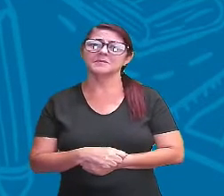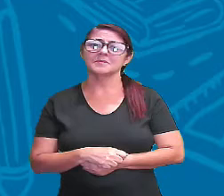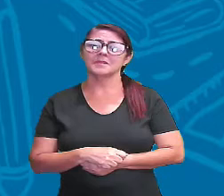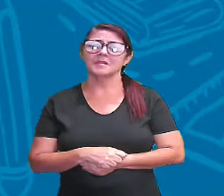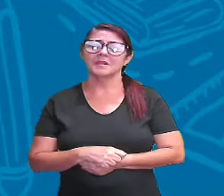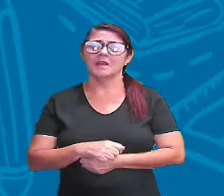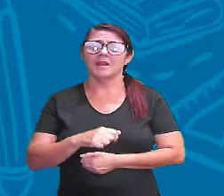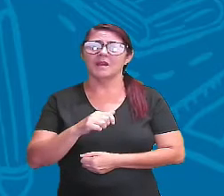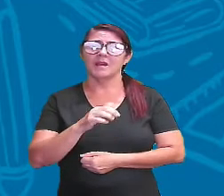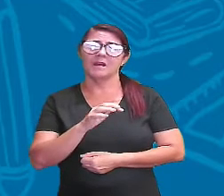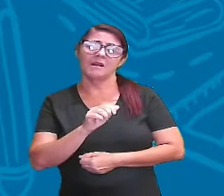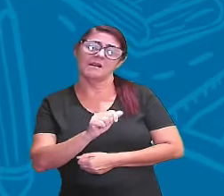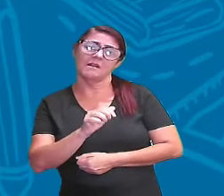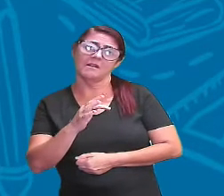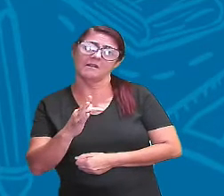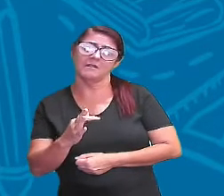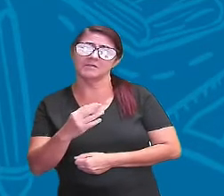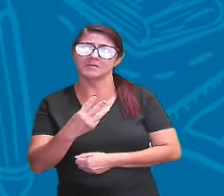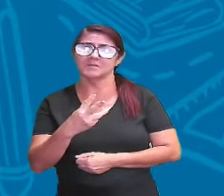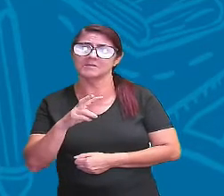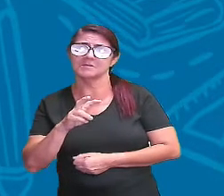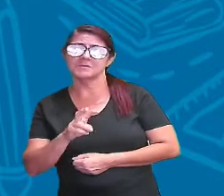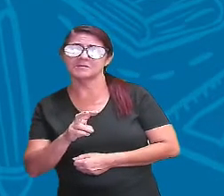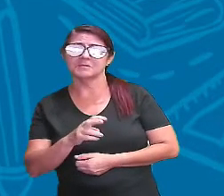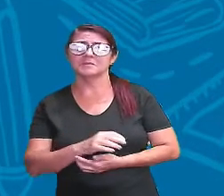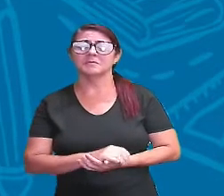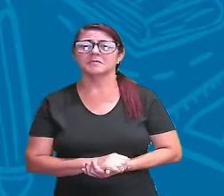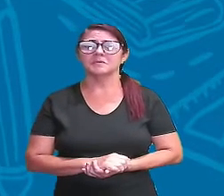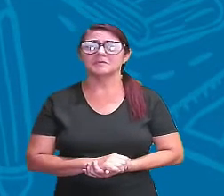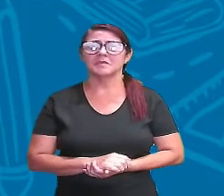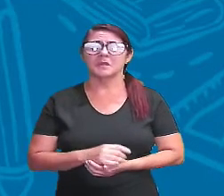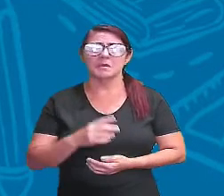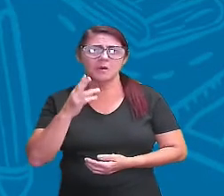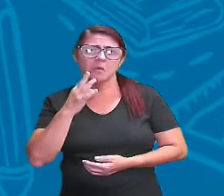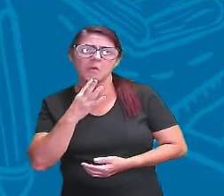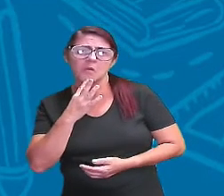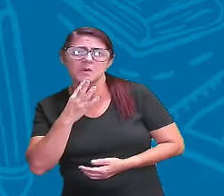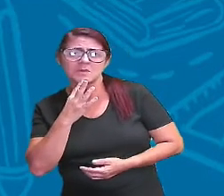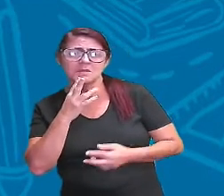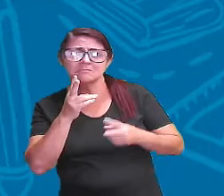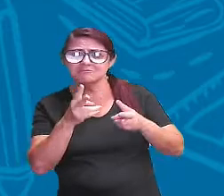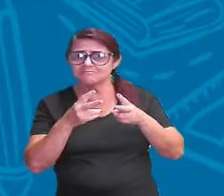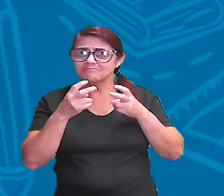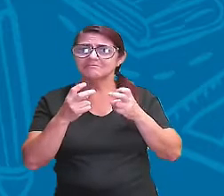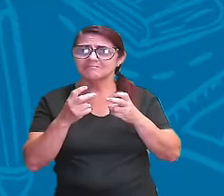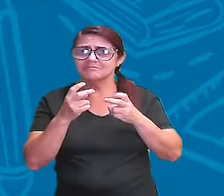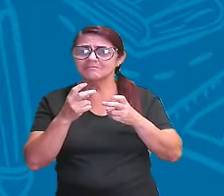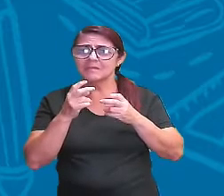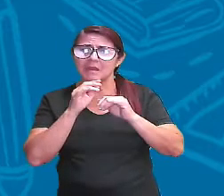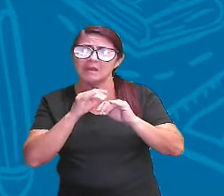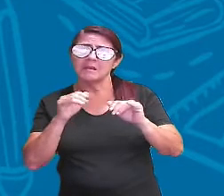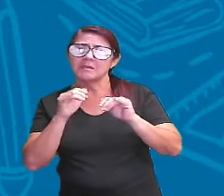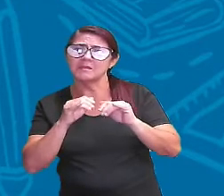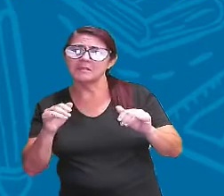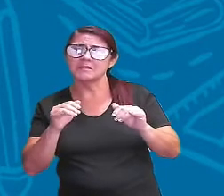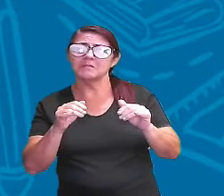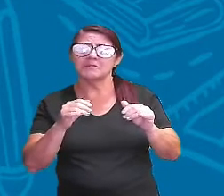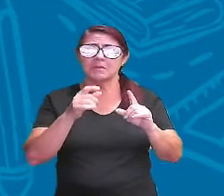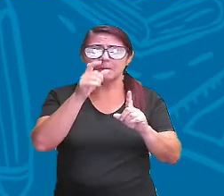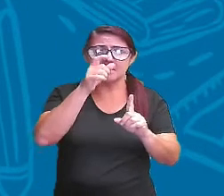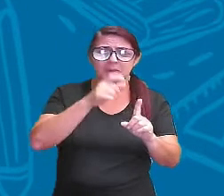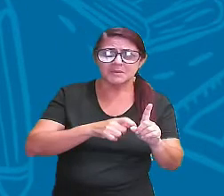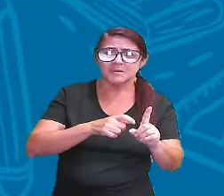a F35 LP 29, onde diz identificar em narrativas cenário,